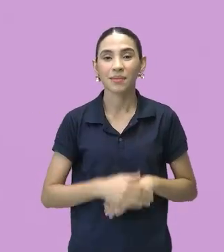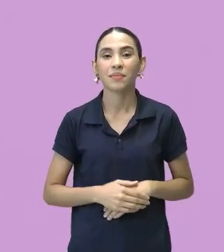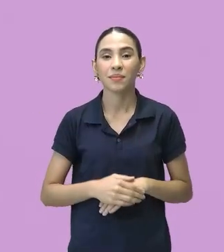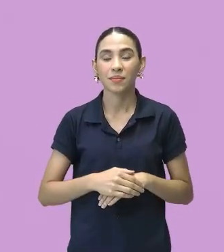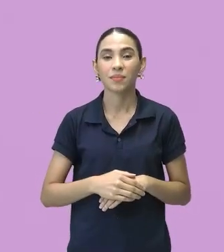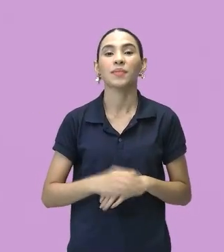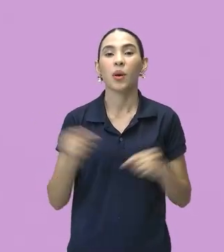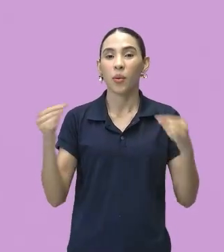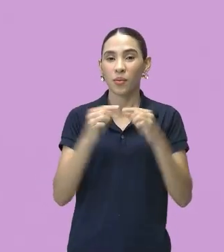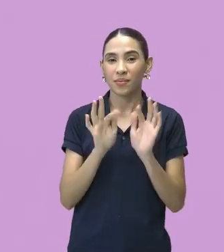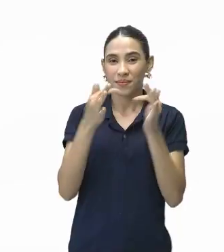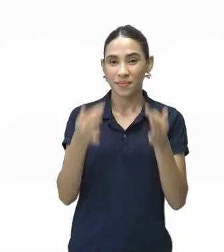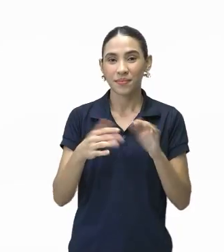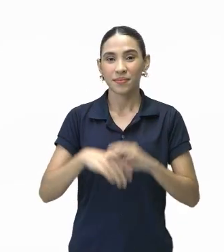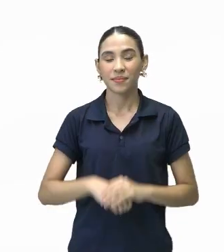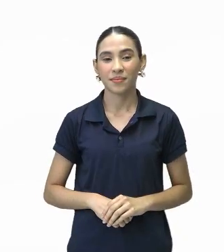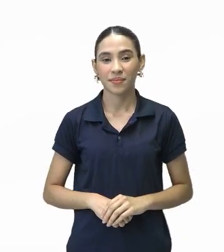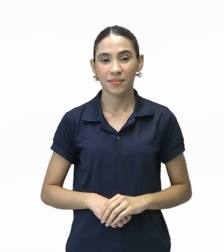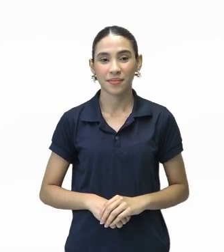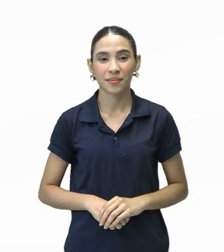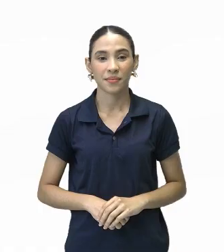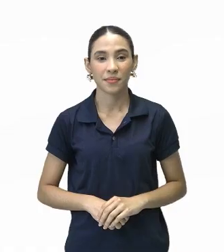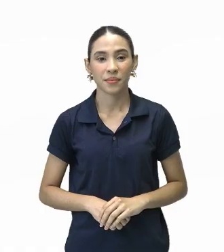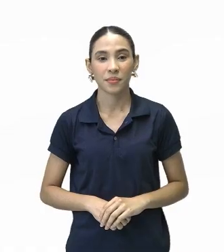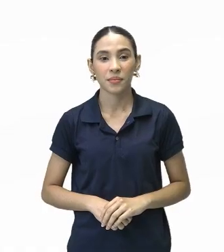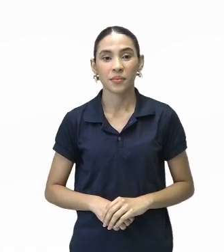nossa combinação simples. Vamos lá.